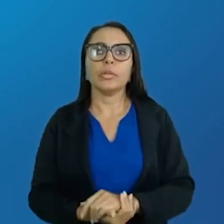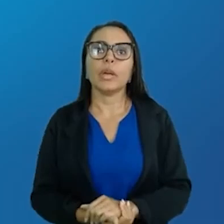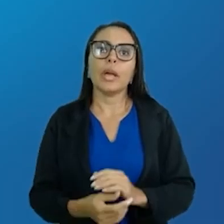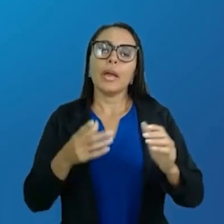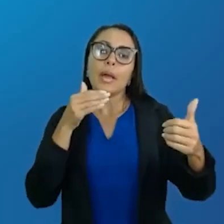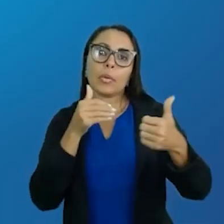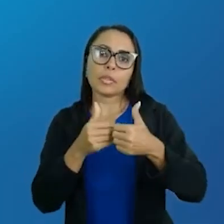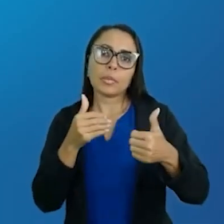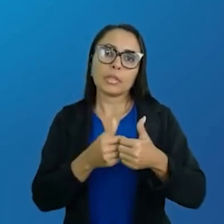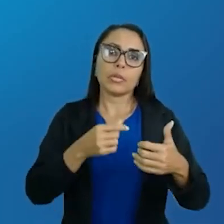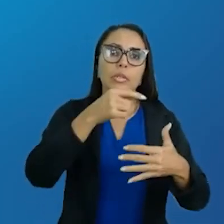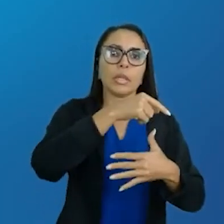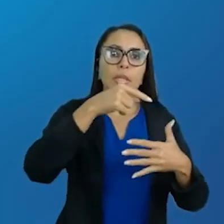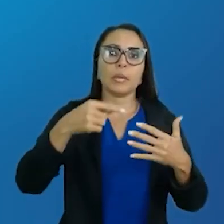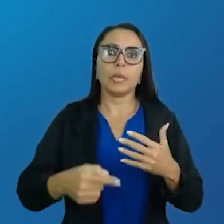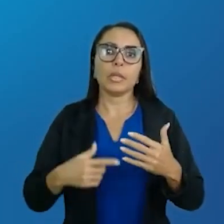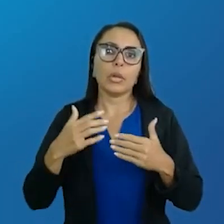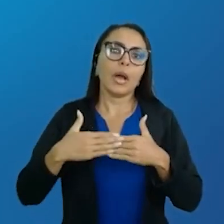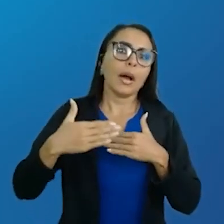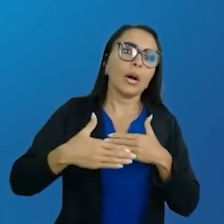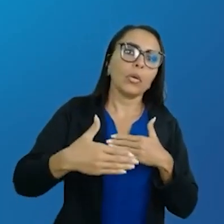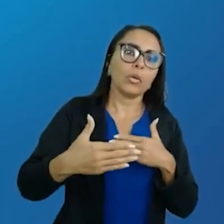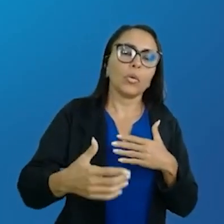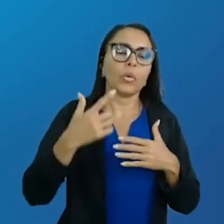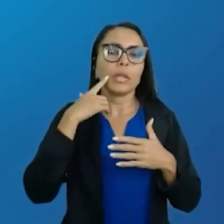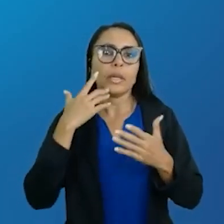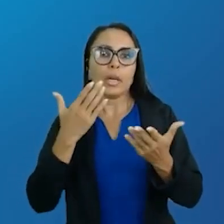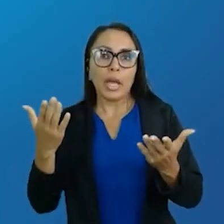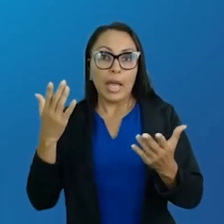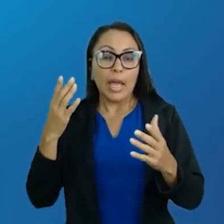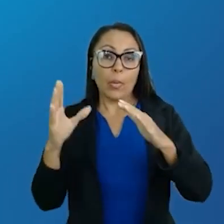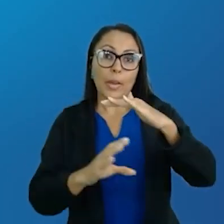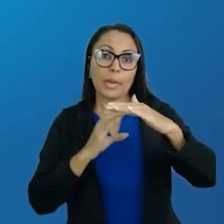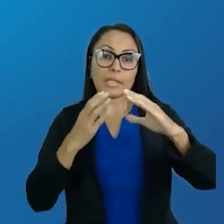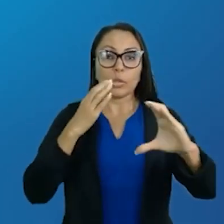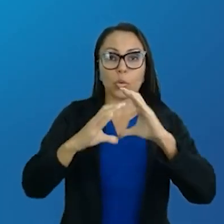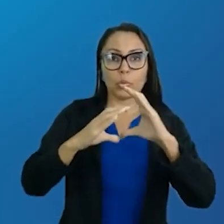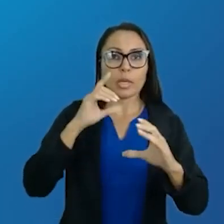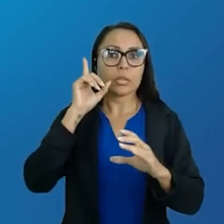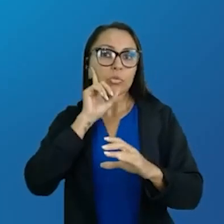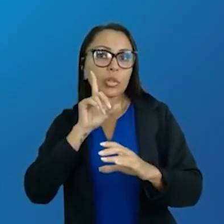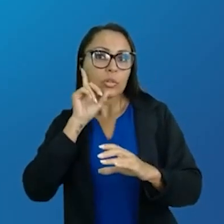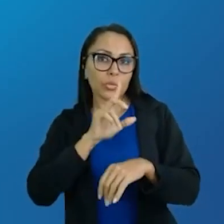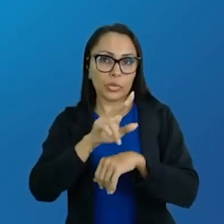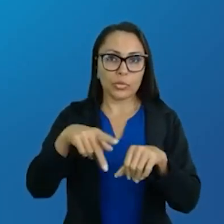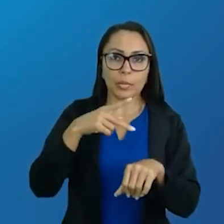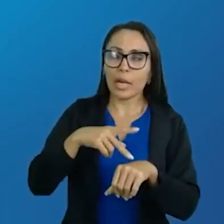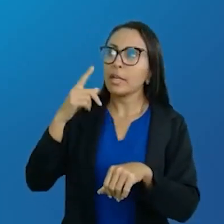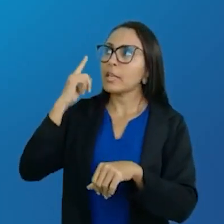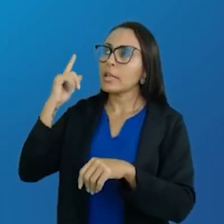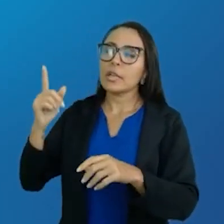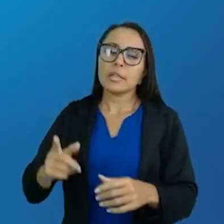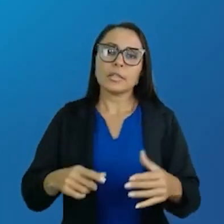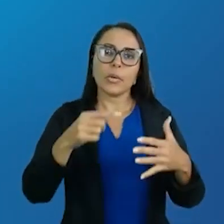proximidade de elementos. Esse aí é a logo da NBC, que é uma empresa de comunicação dos Estados Unidos. São elementos diferentes, em tese,